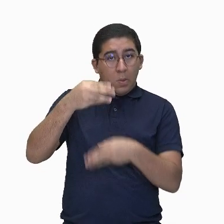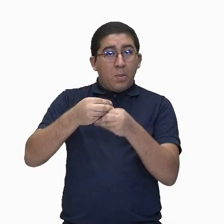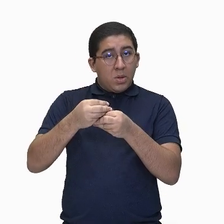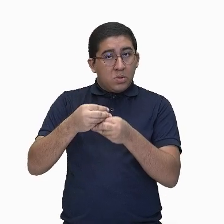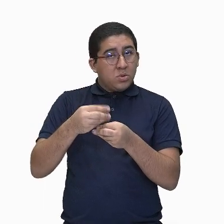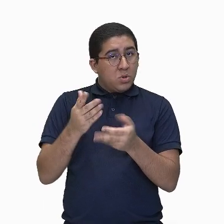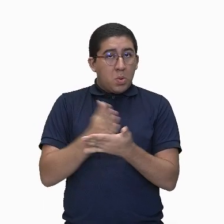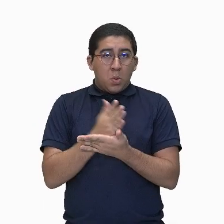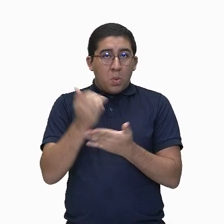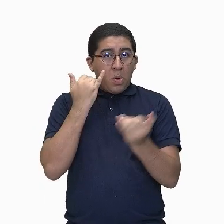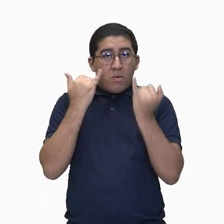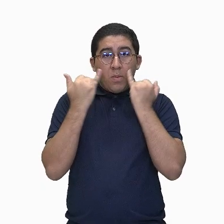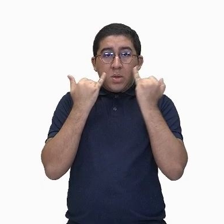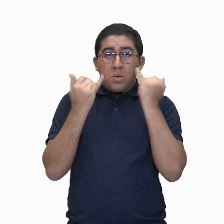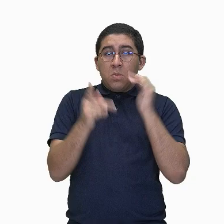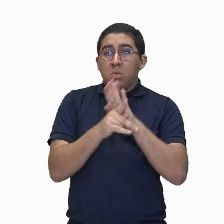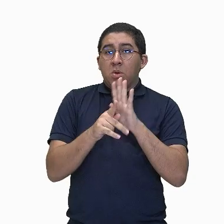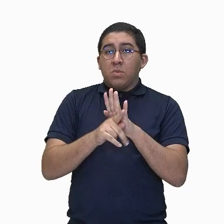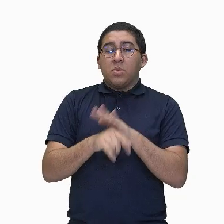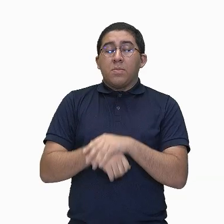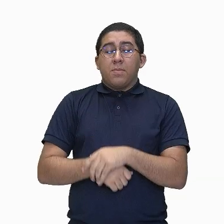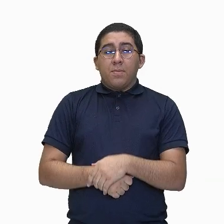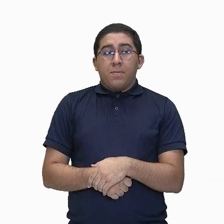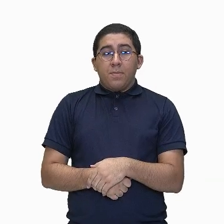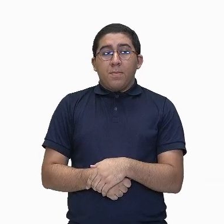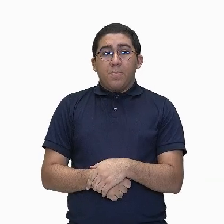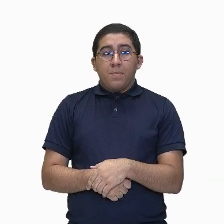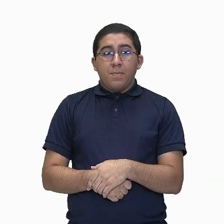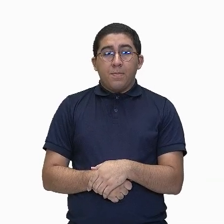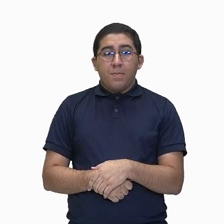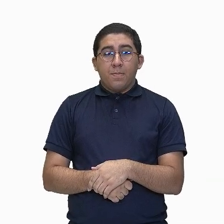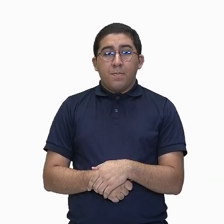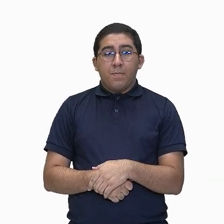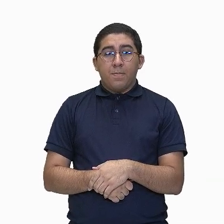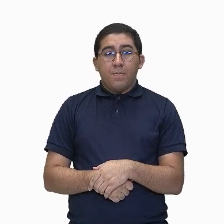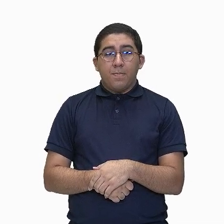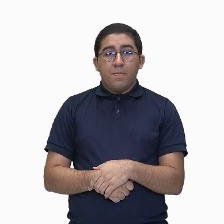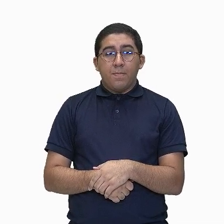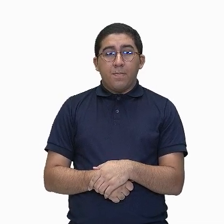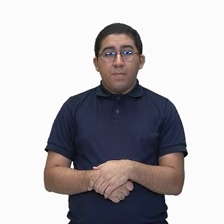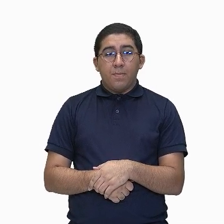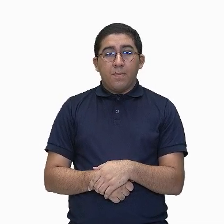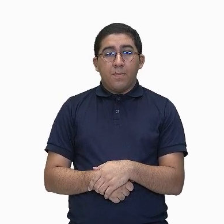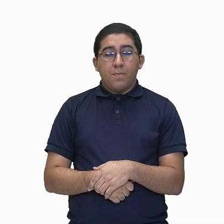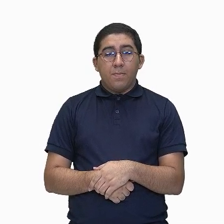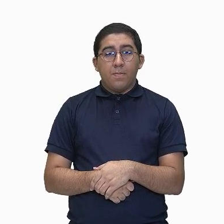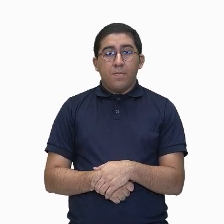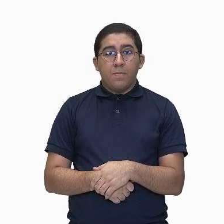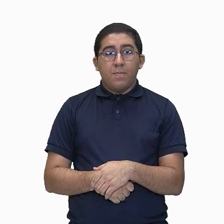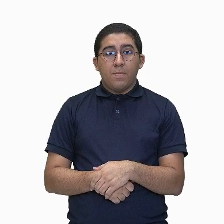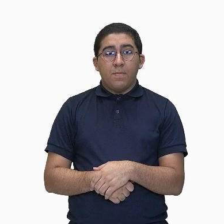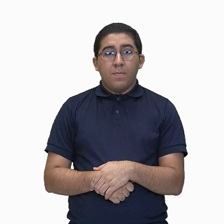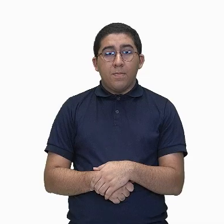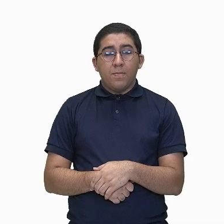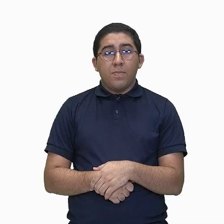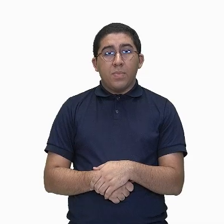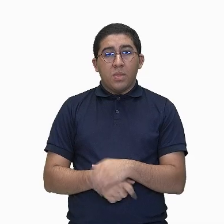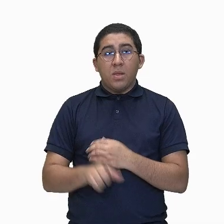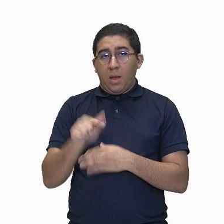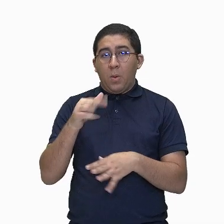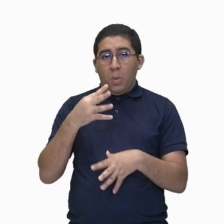de uma informação a mais que a Maria faz. De uma atividade a mais que a Maria faz todos os